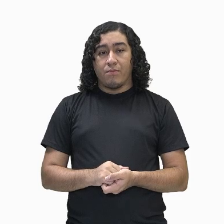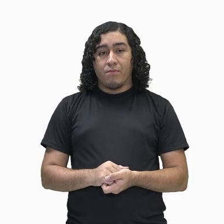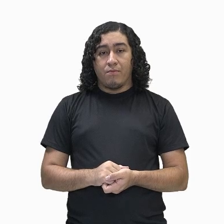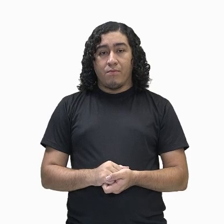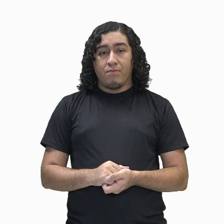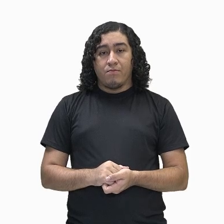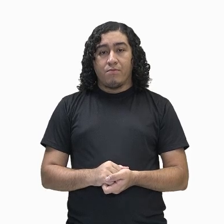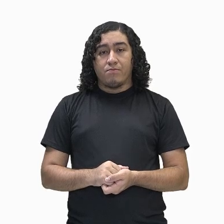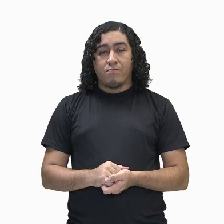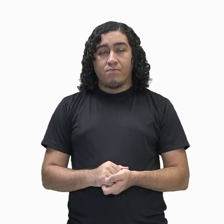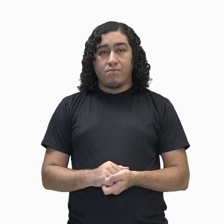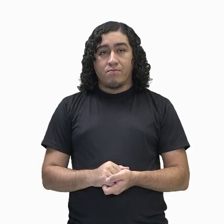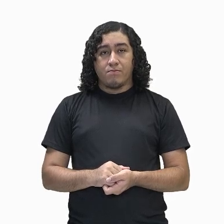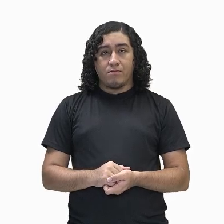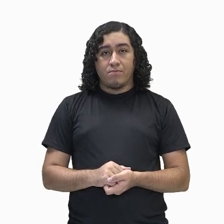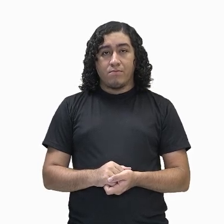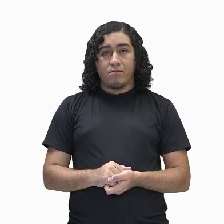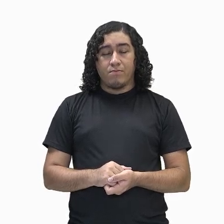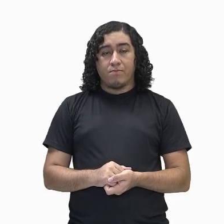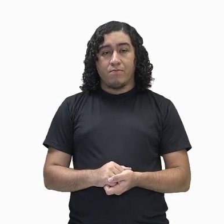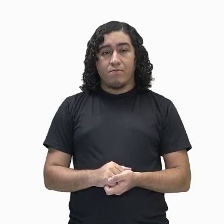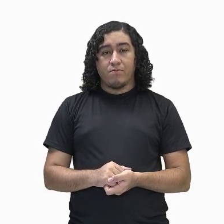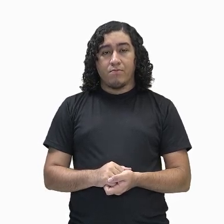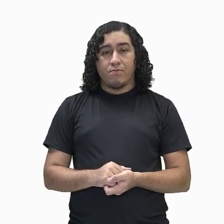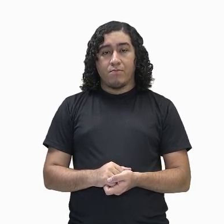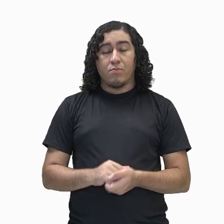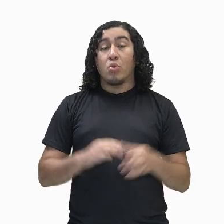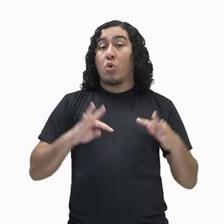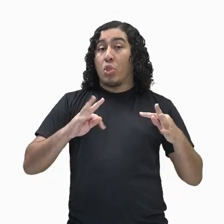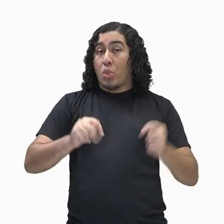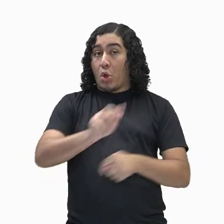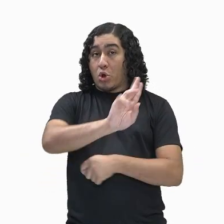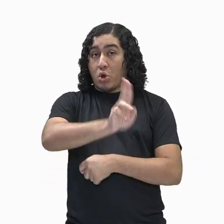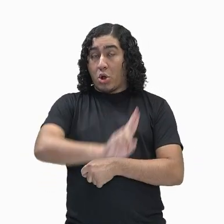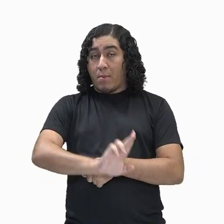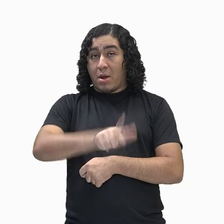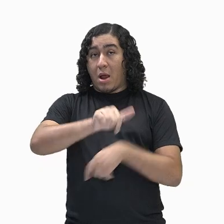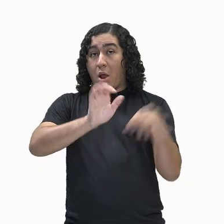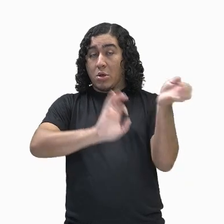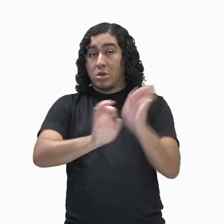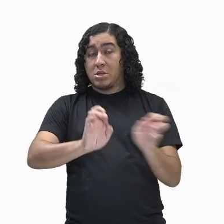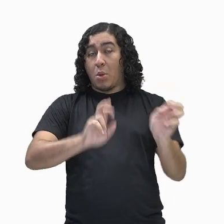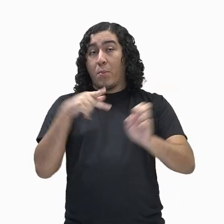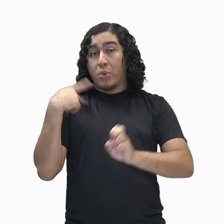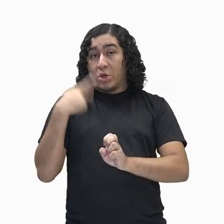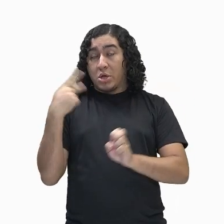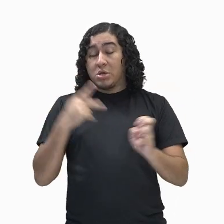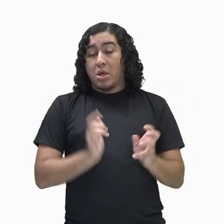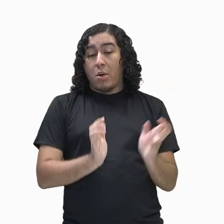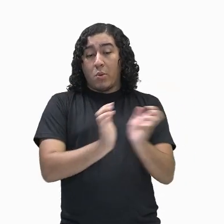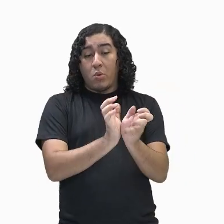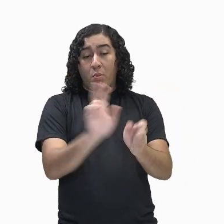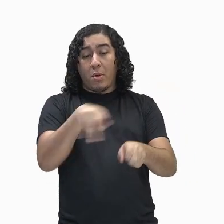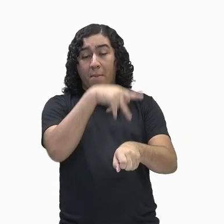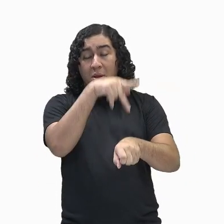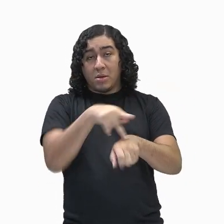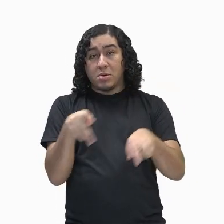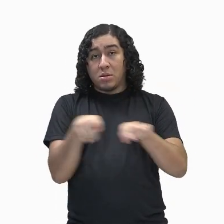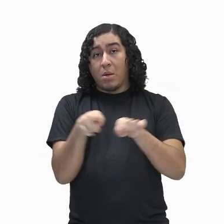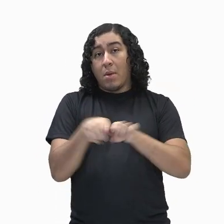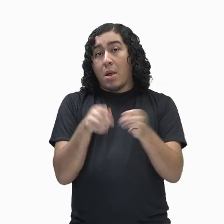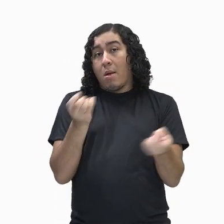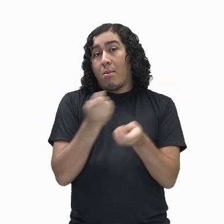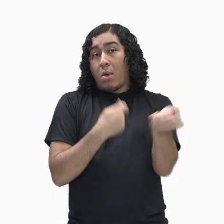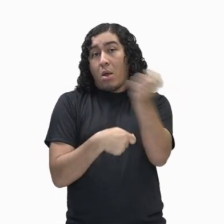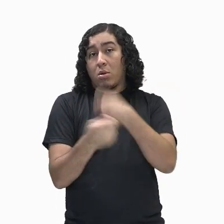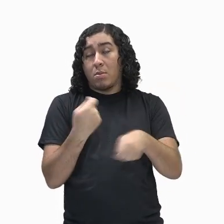referem a uma ordem política, à organização das nações, à forma econômica com que